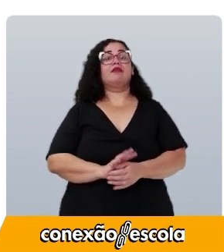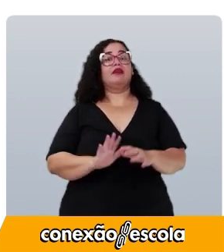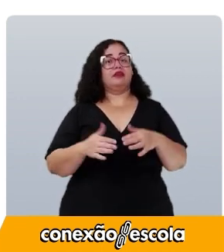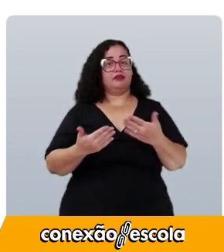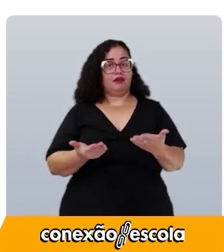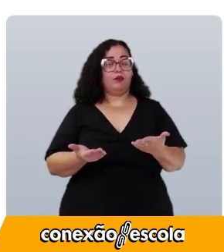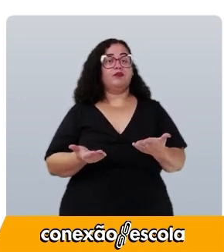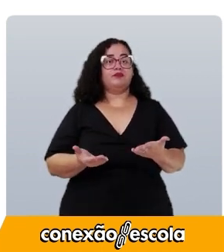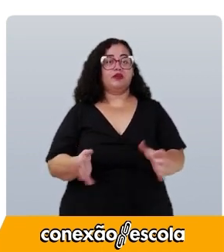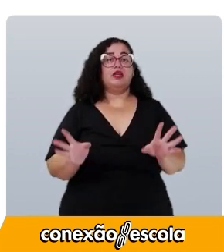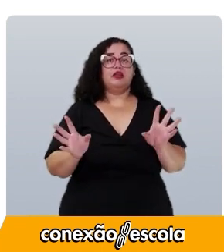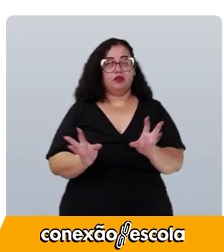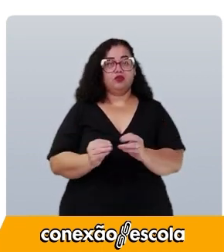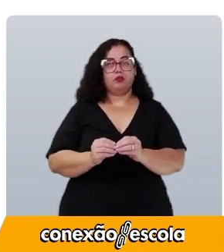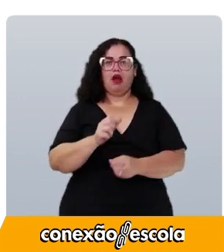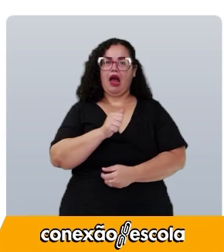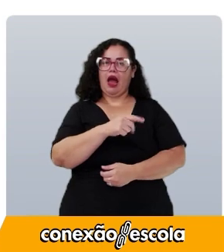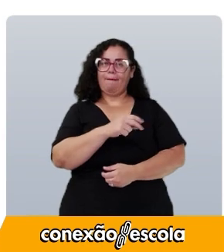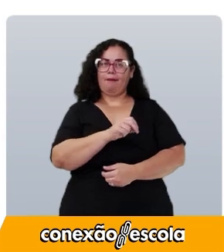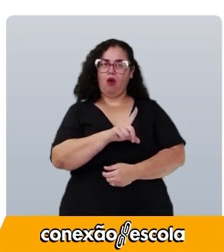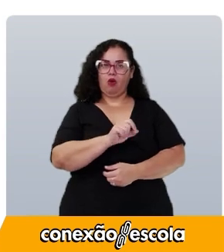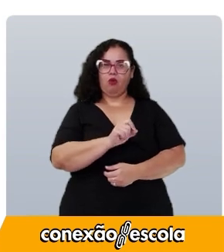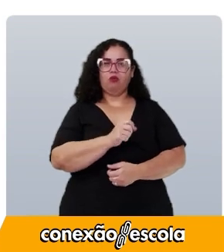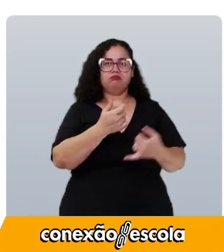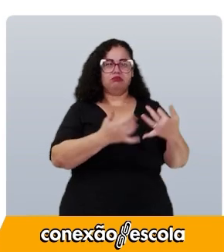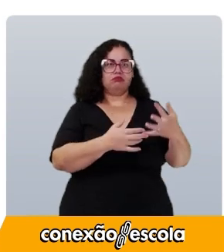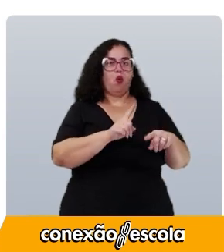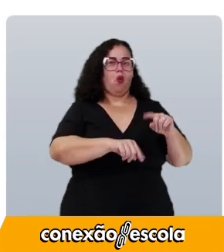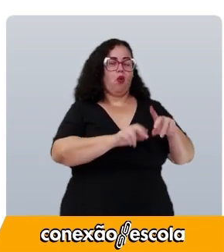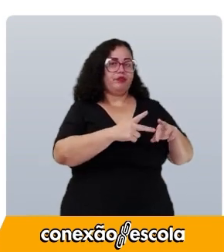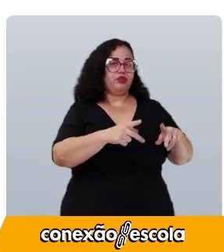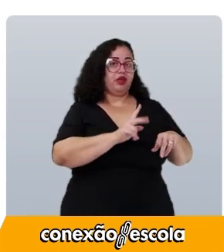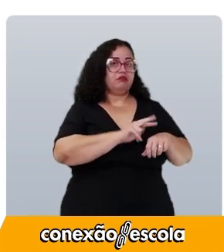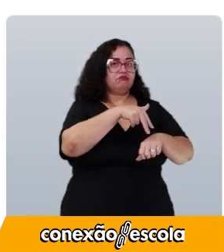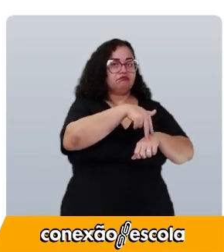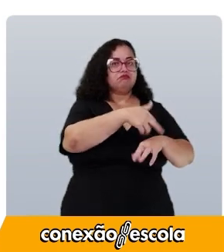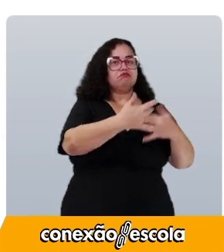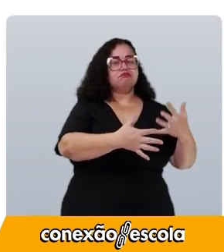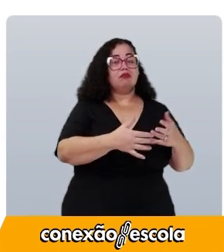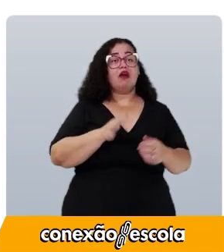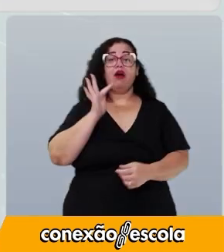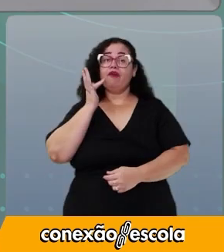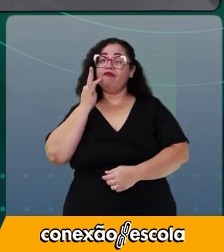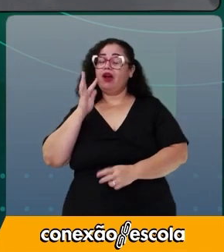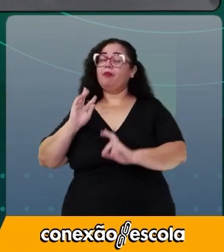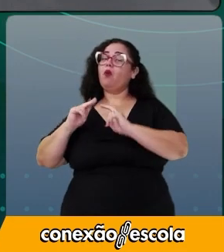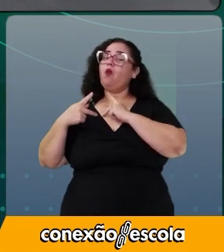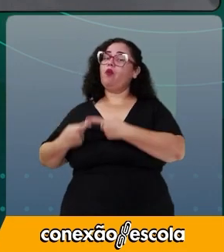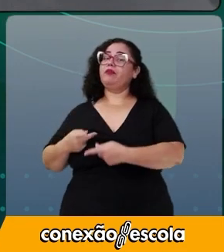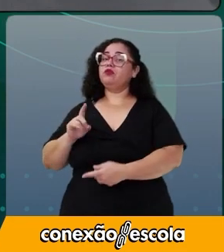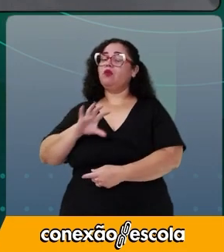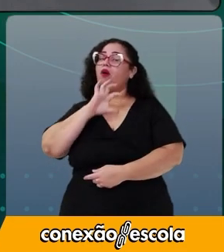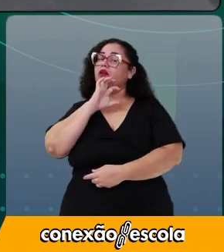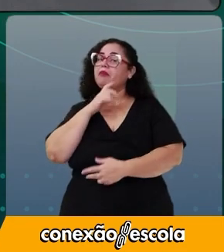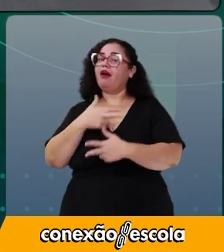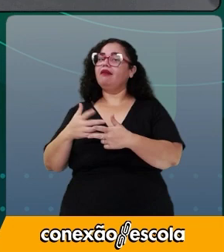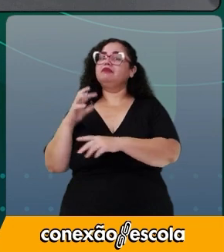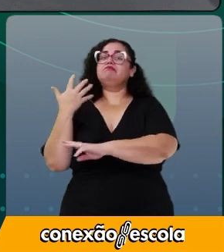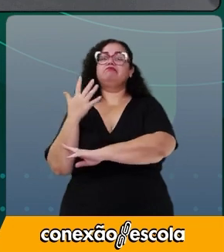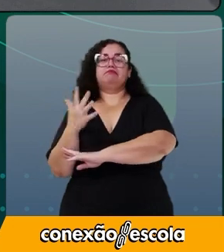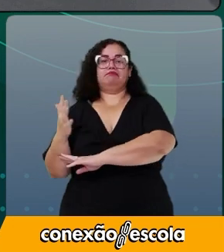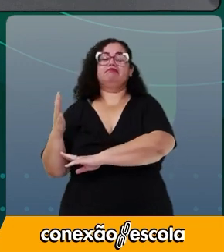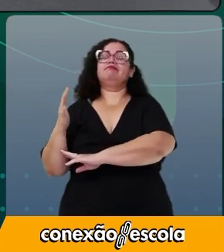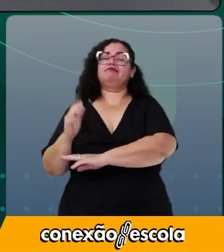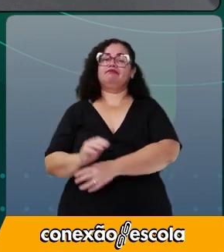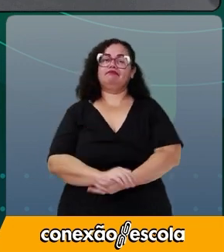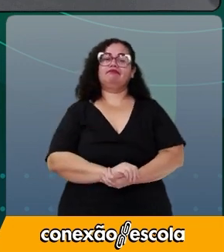Então, em resumo, enquanto o apólogo dá vida a objetos, a fábula humaniza animais e plantas. E olha